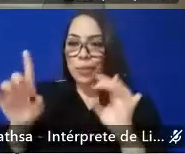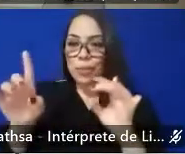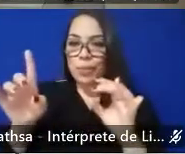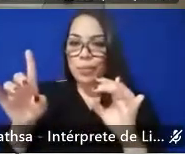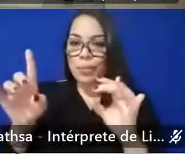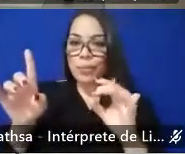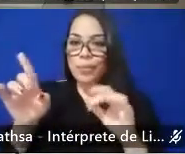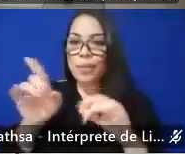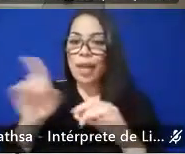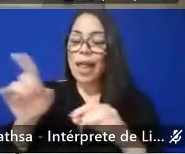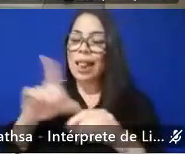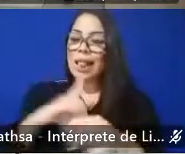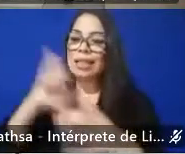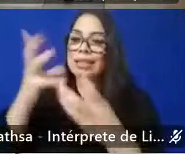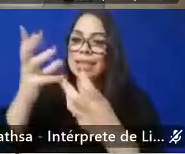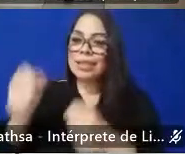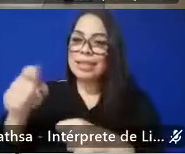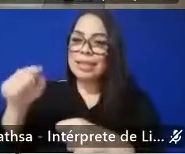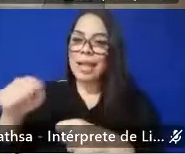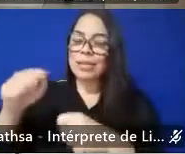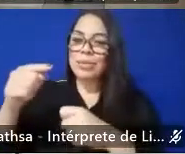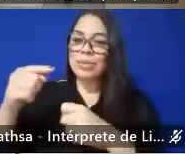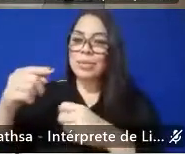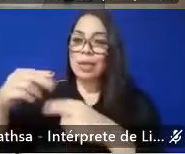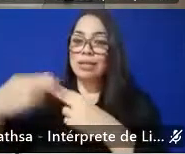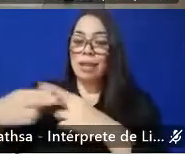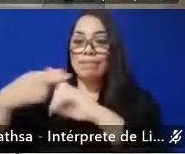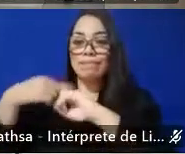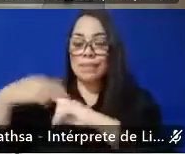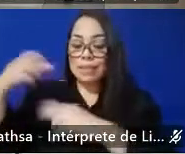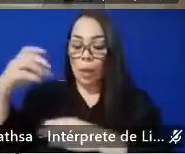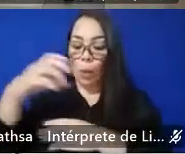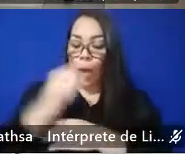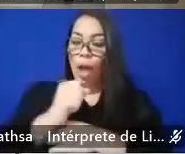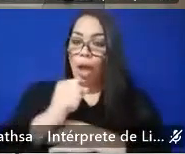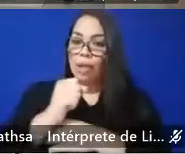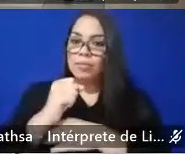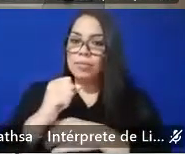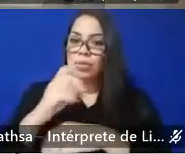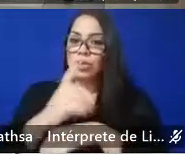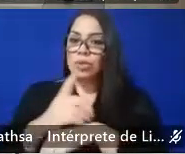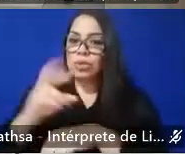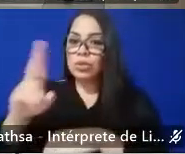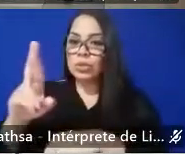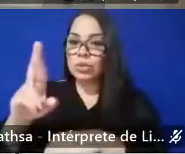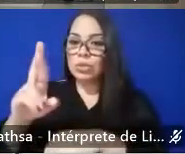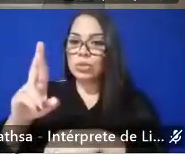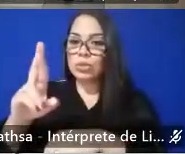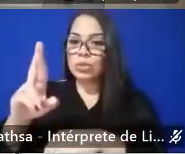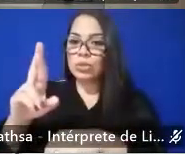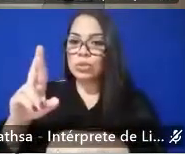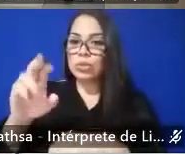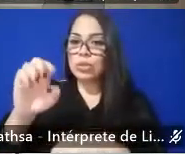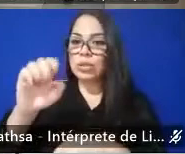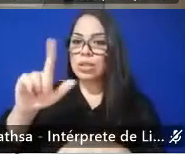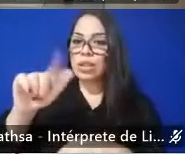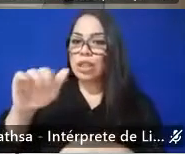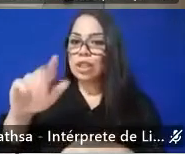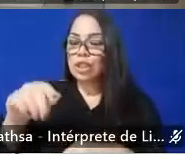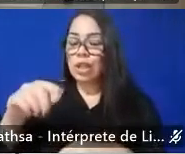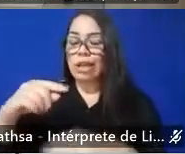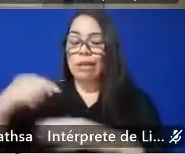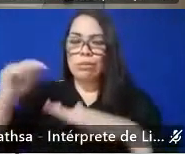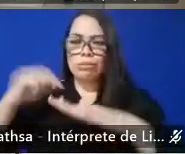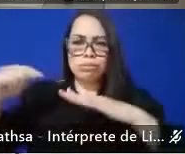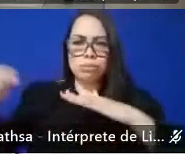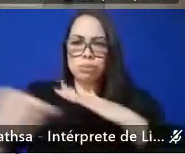ter aceitado essa missão no prazo exigido Dra tellecher tá com inúmeras atribuições não Ministério